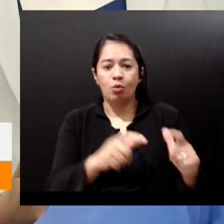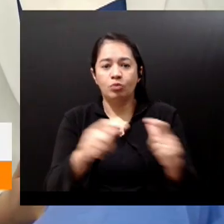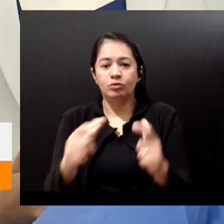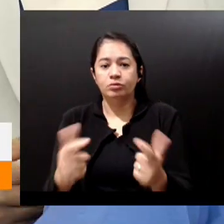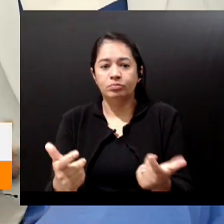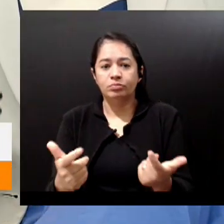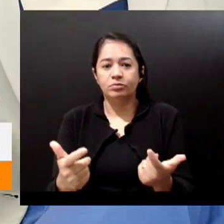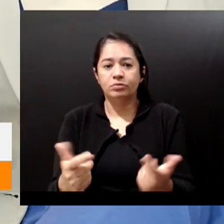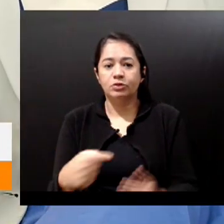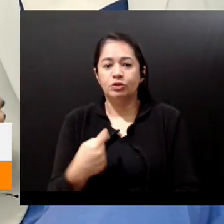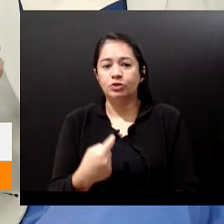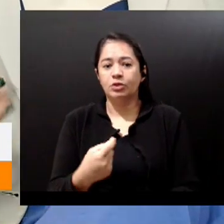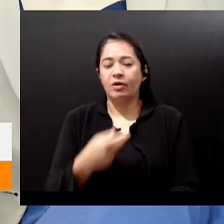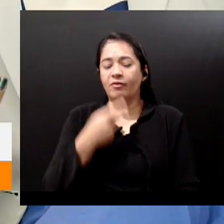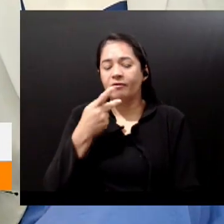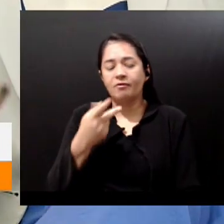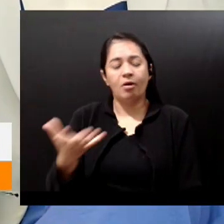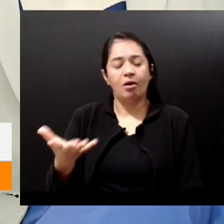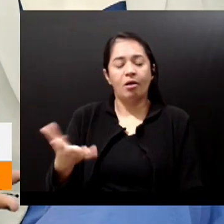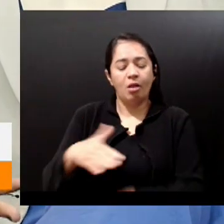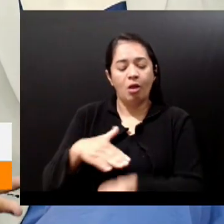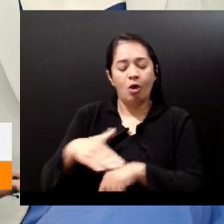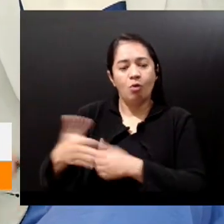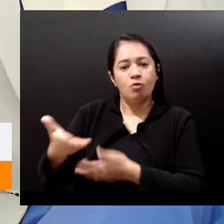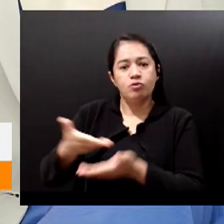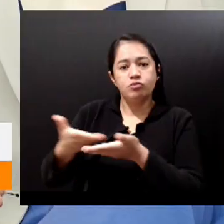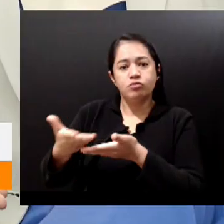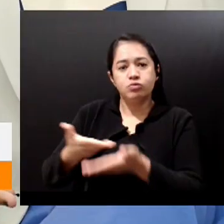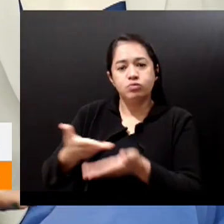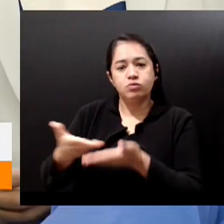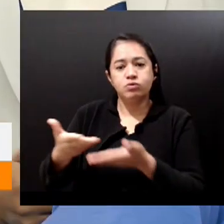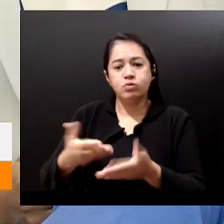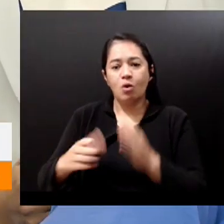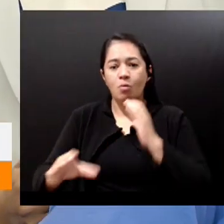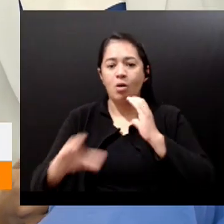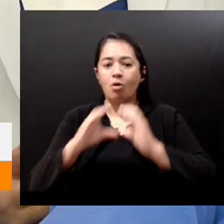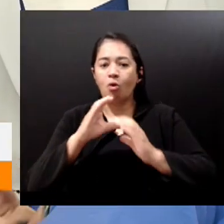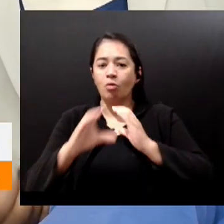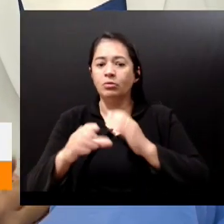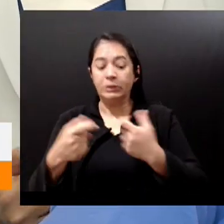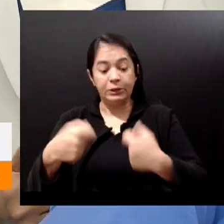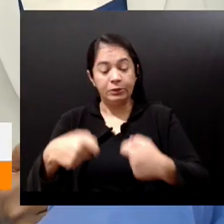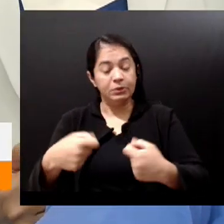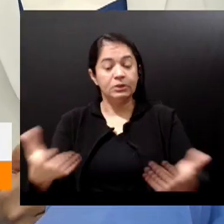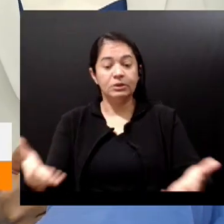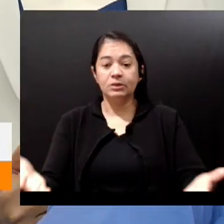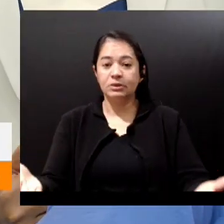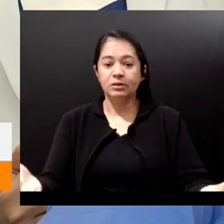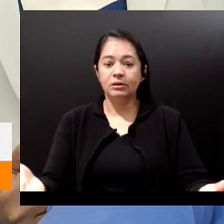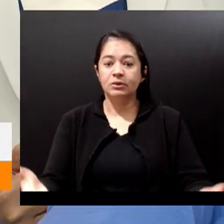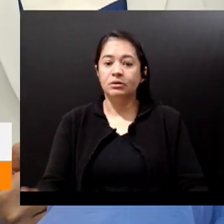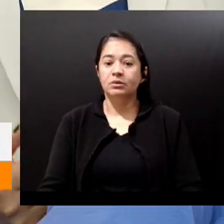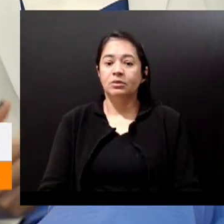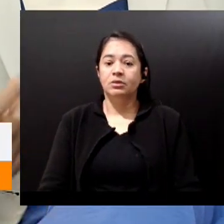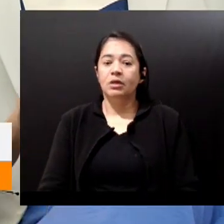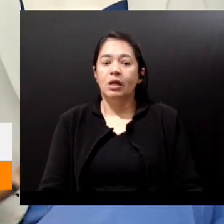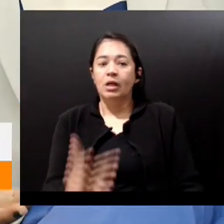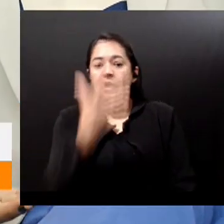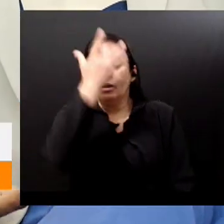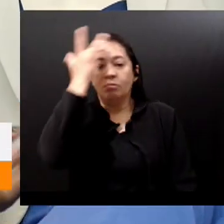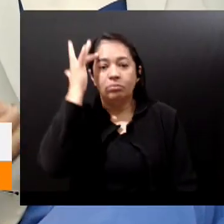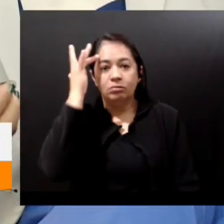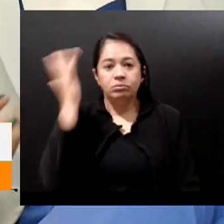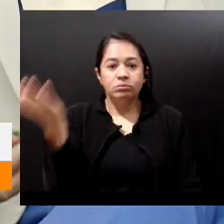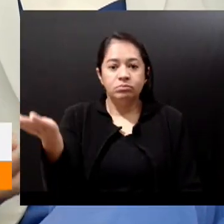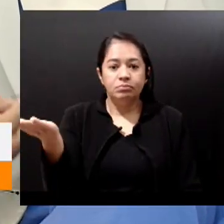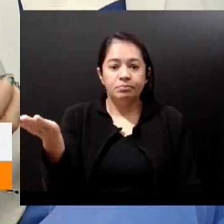se tem uma comunicação e é necessária essa comunicação. Uhum. Aí a pessoa ela se